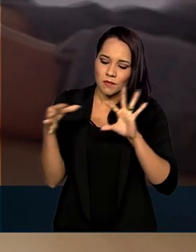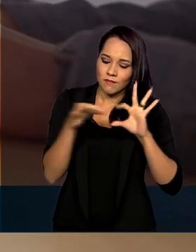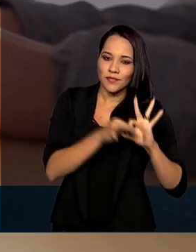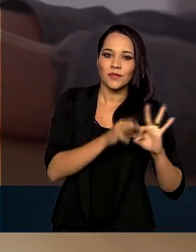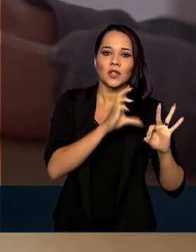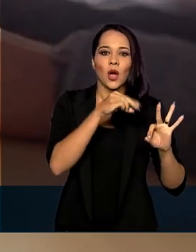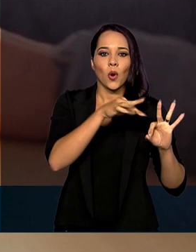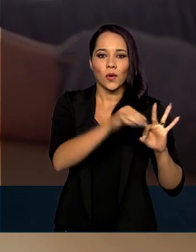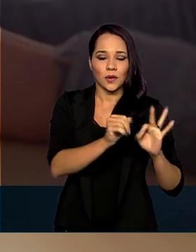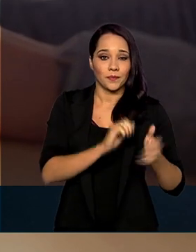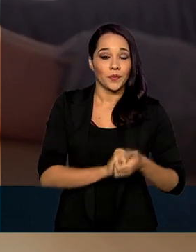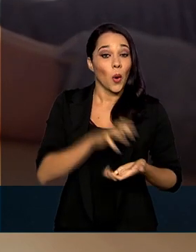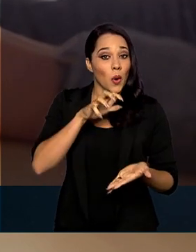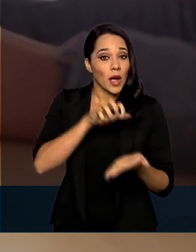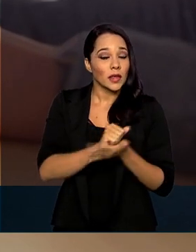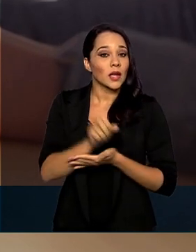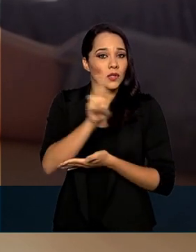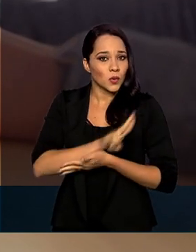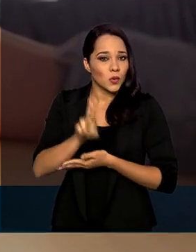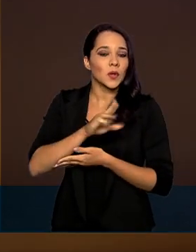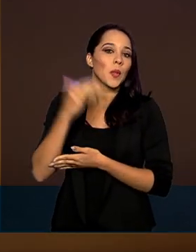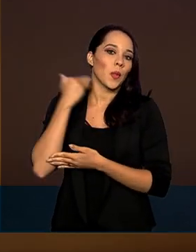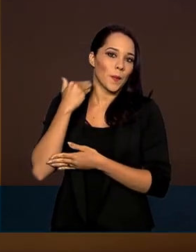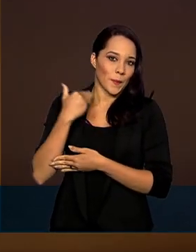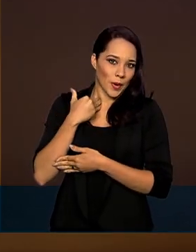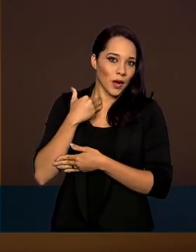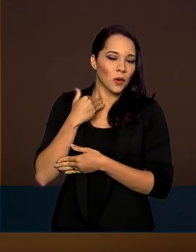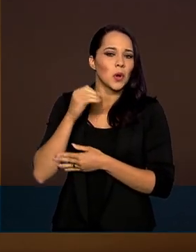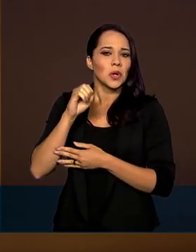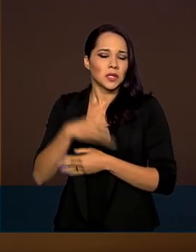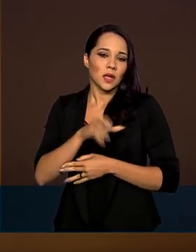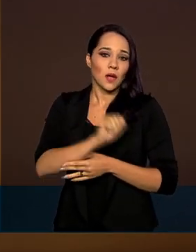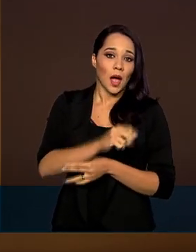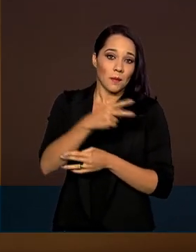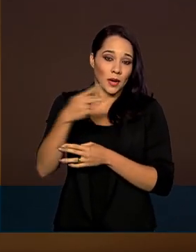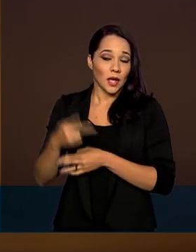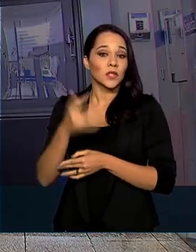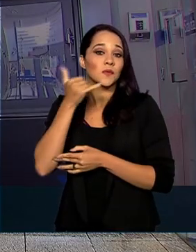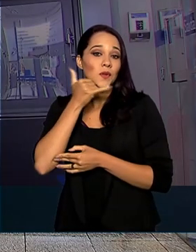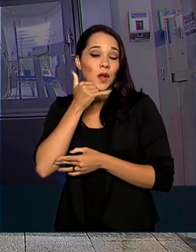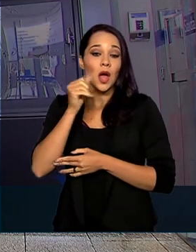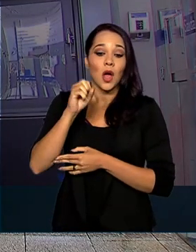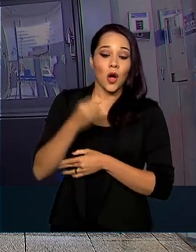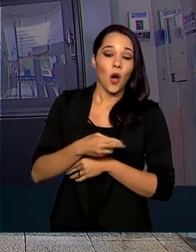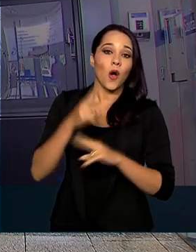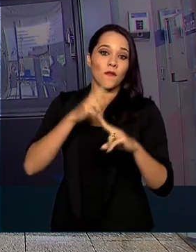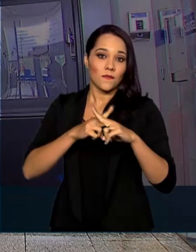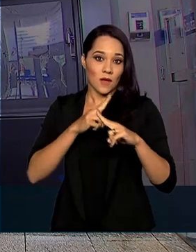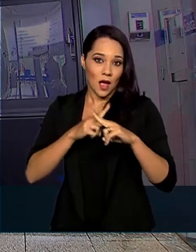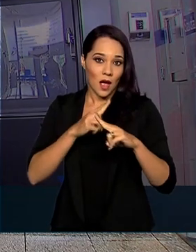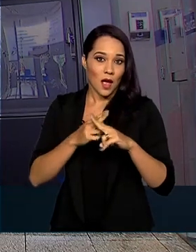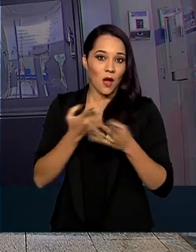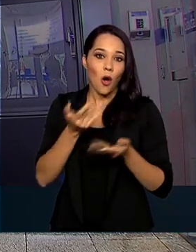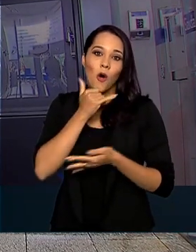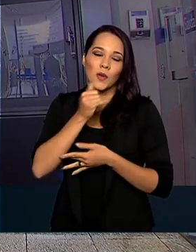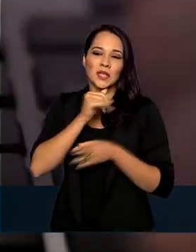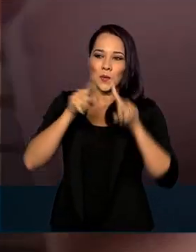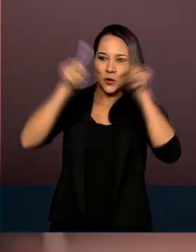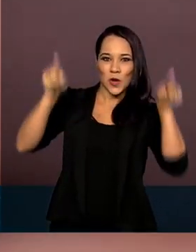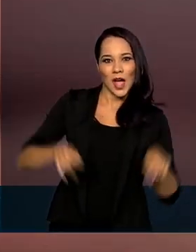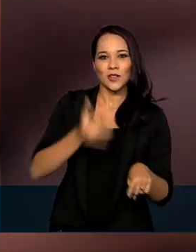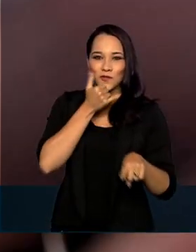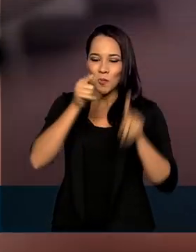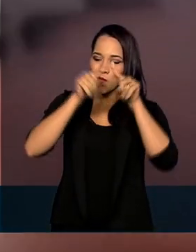conta. O cadastro é feito no próprio banco, seja no aplicativo para celular ou no caixa eletrônico, por exemplo.